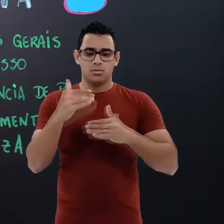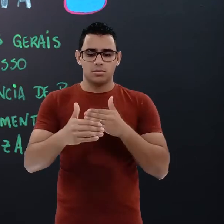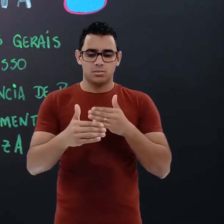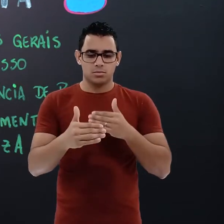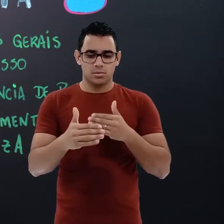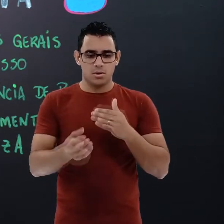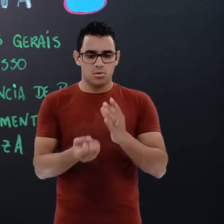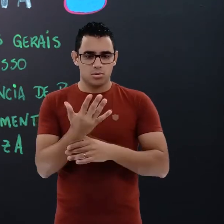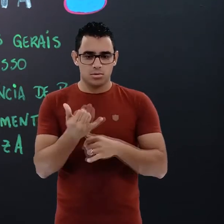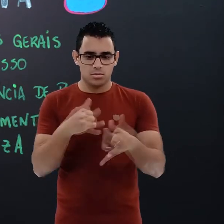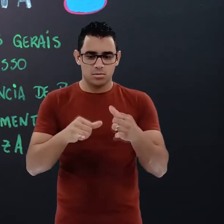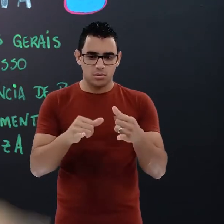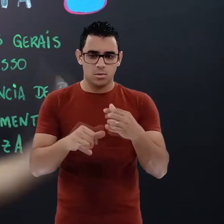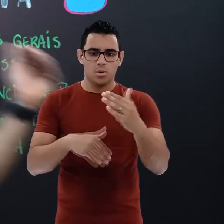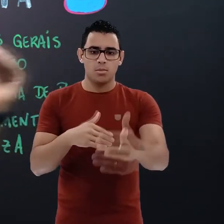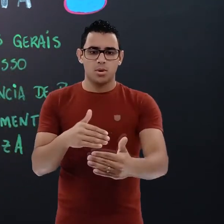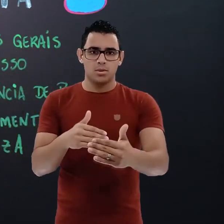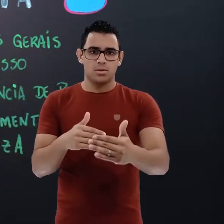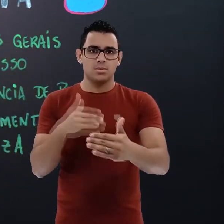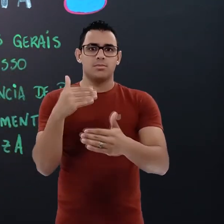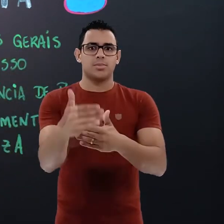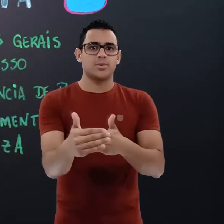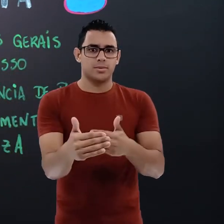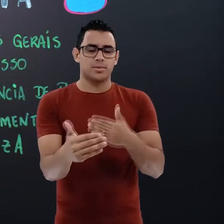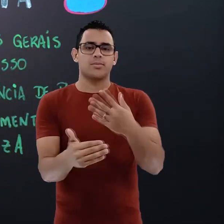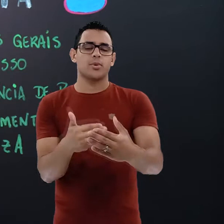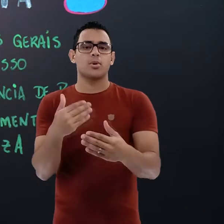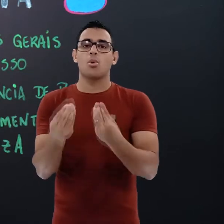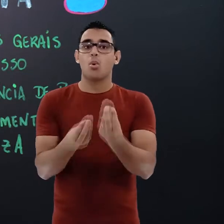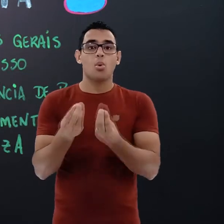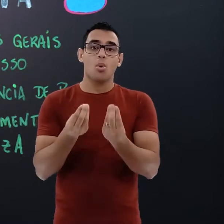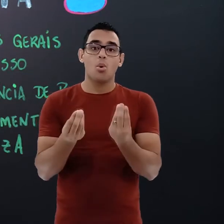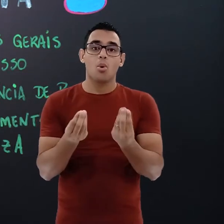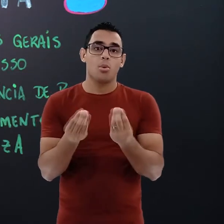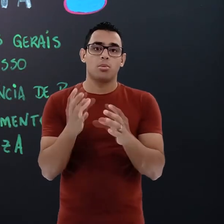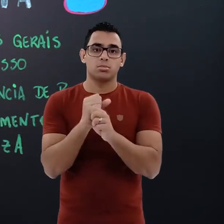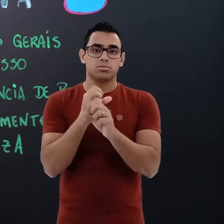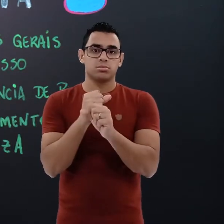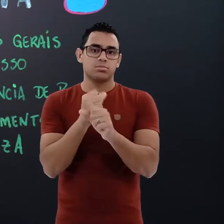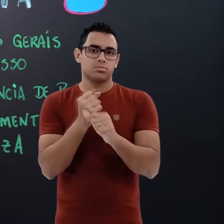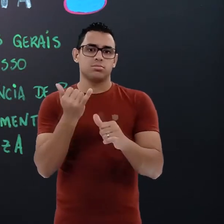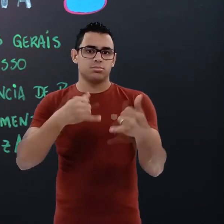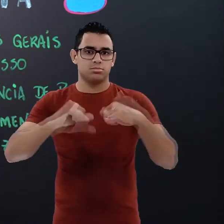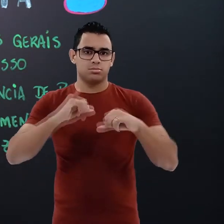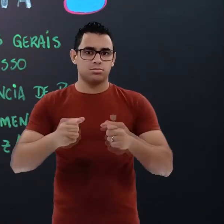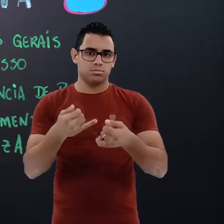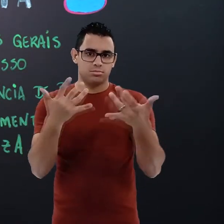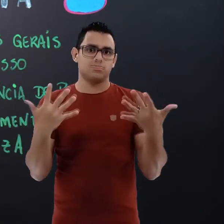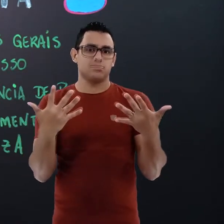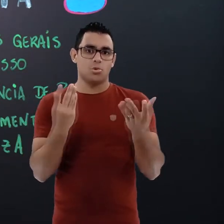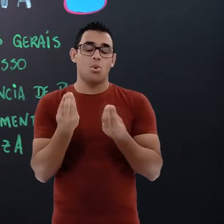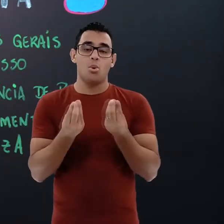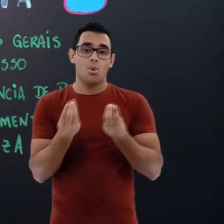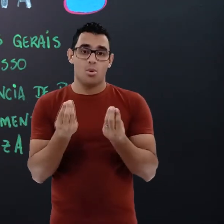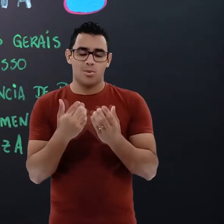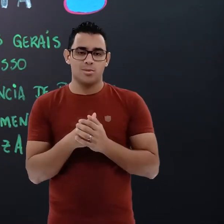tem uma reação que acontece na primeira etapa, outra que acontece na segunda. Como é que eu vou fazer o cálculo estequiométrico quando eu tiver uma sequência